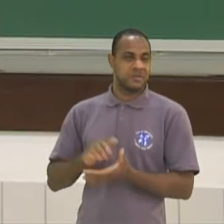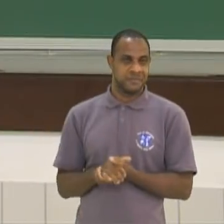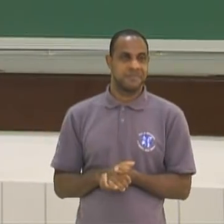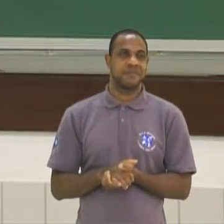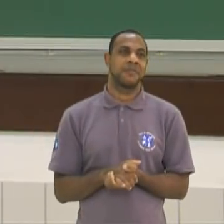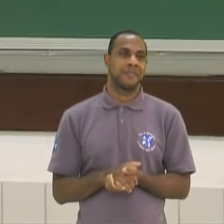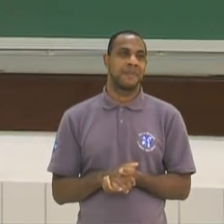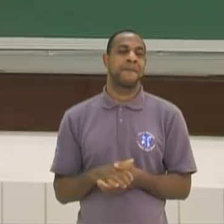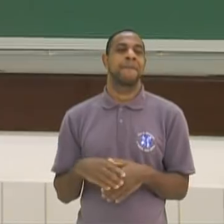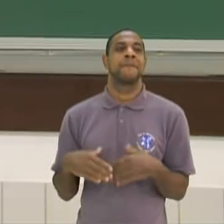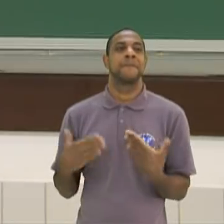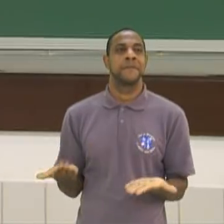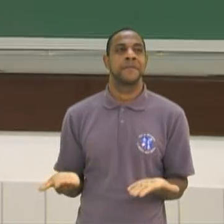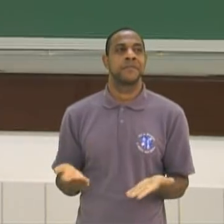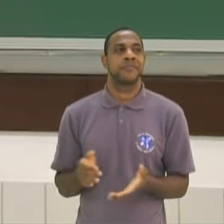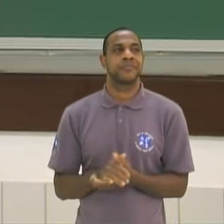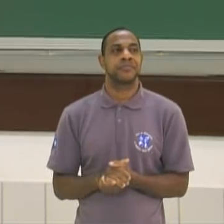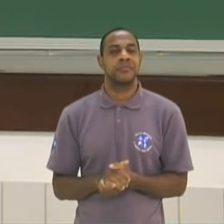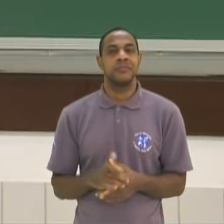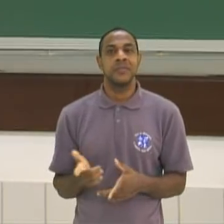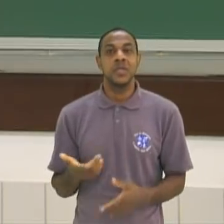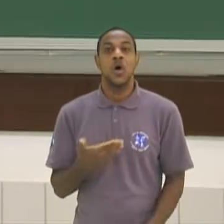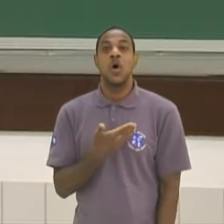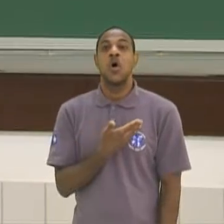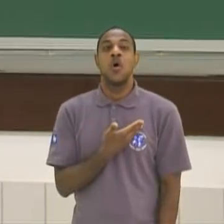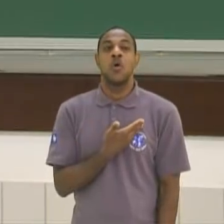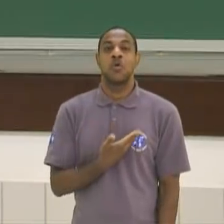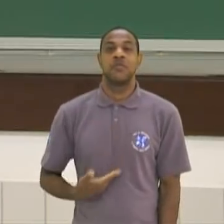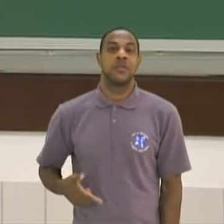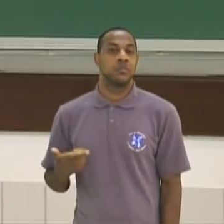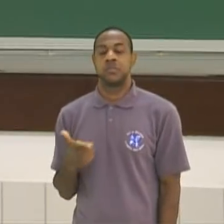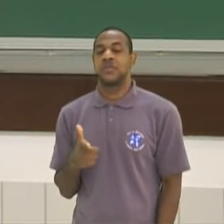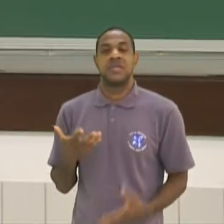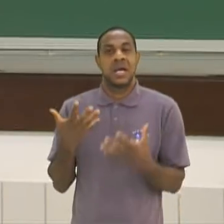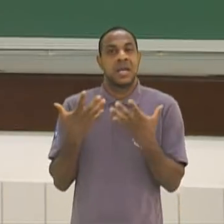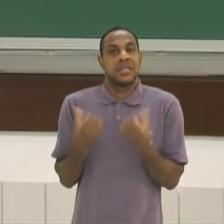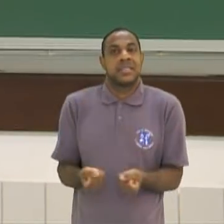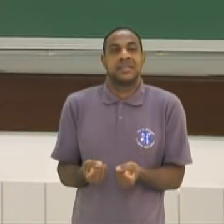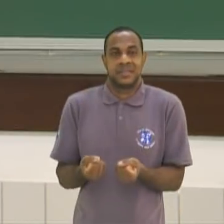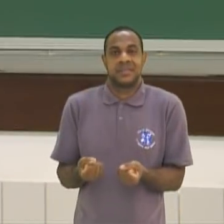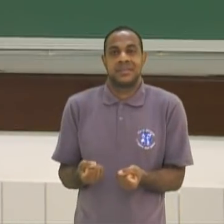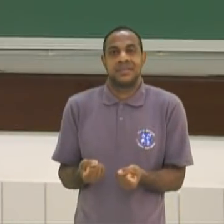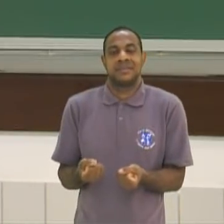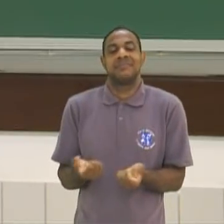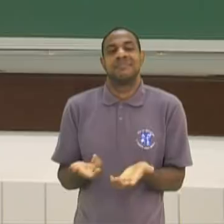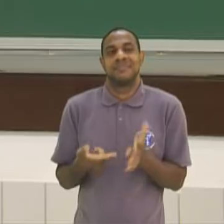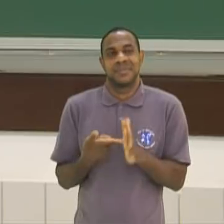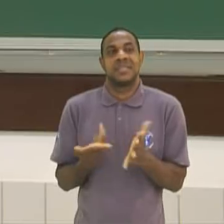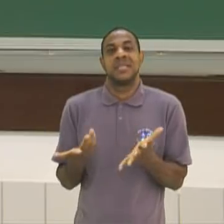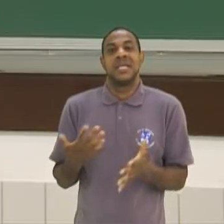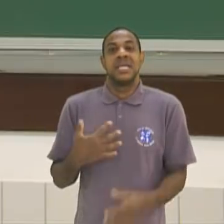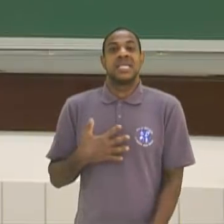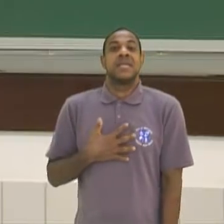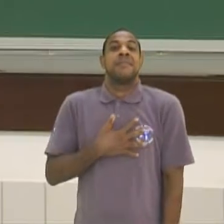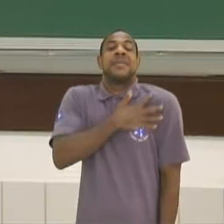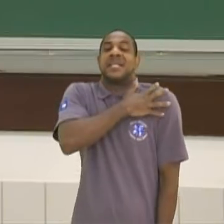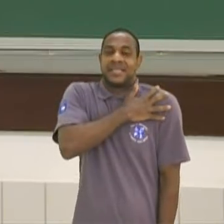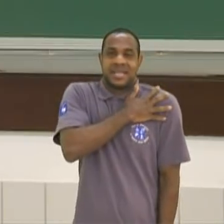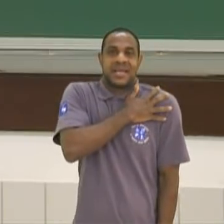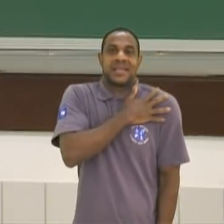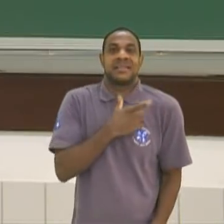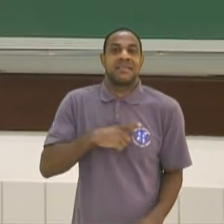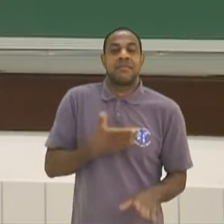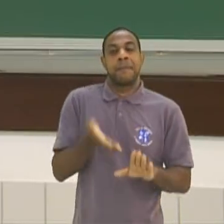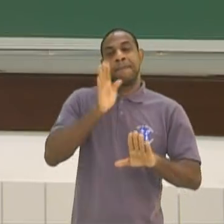governo militar, o governo não poderia assumir isso publicamente, de que militares estavam por trás desses atos